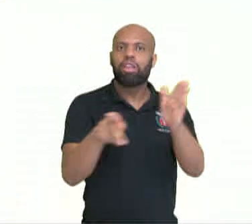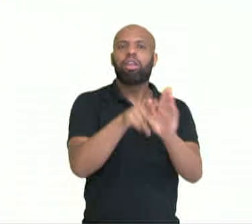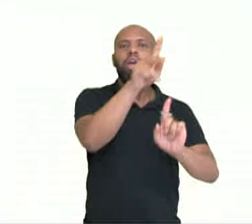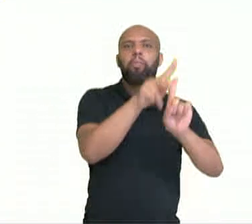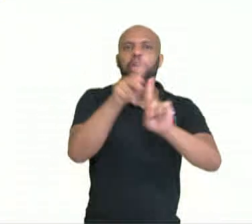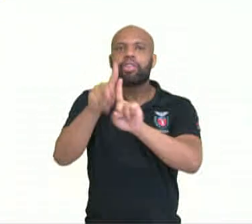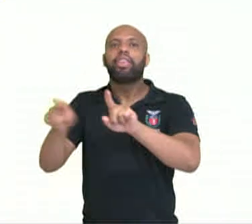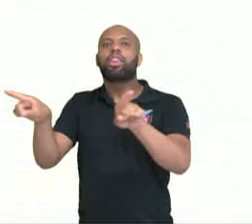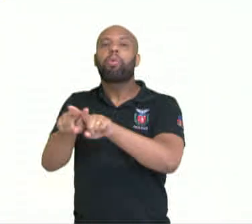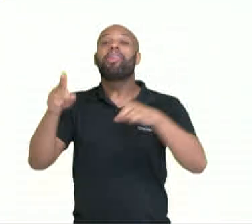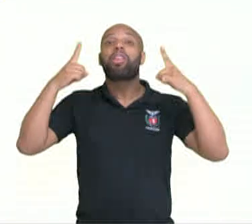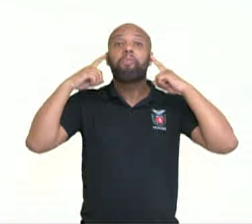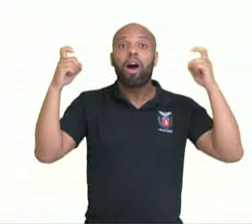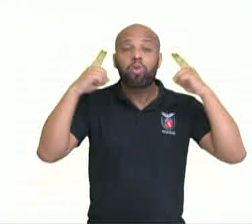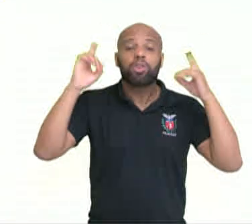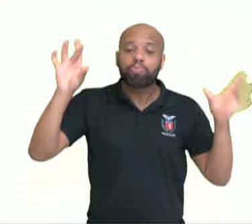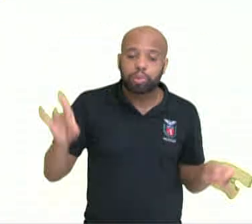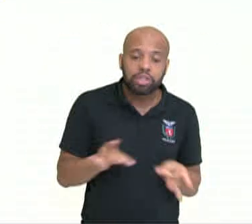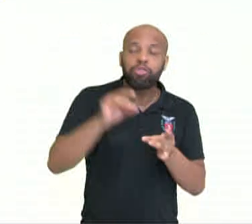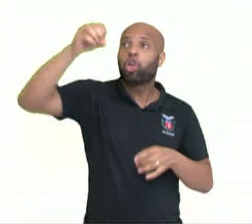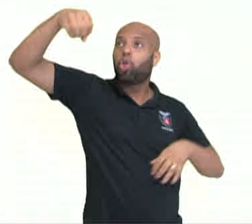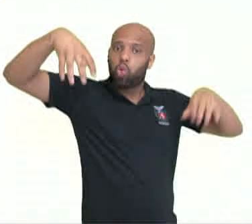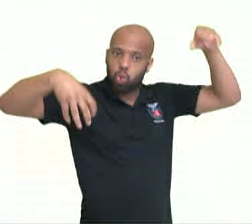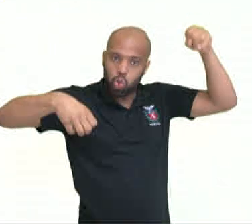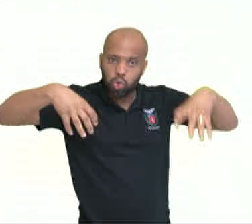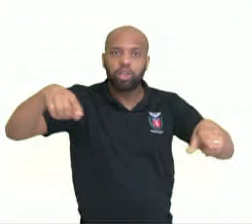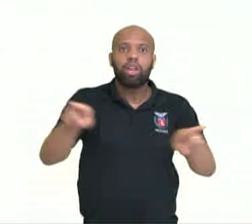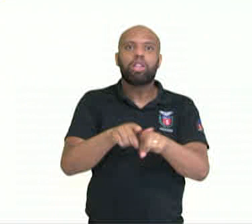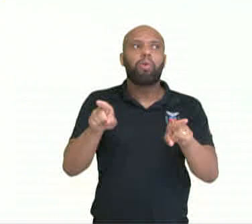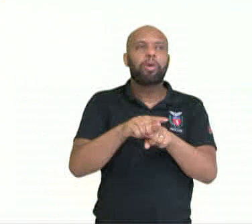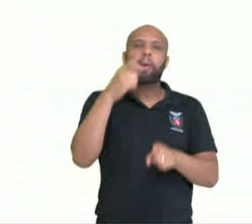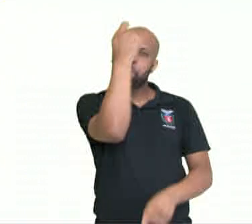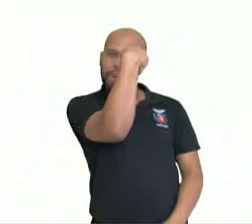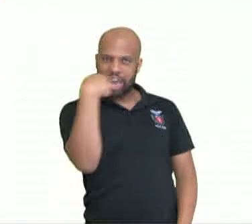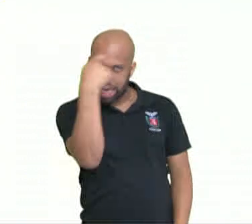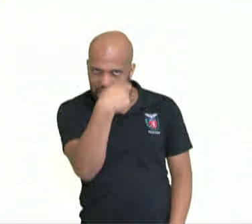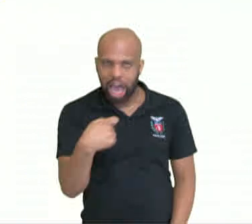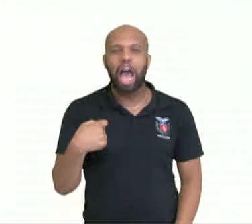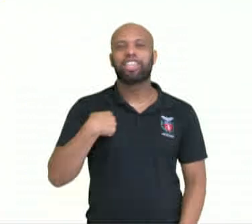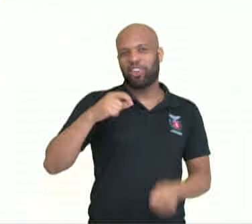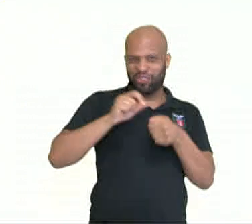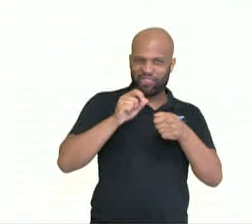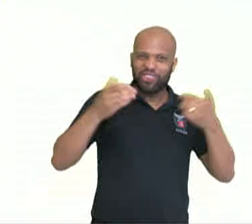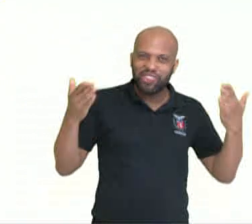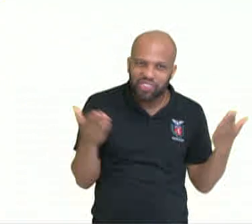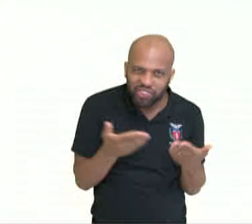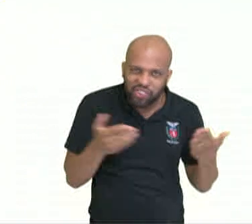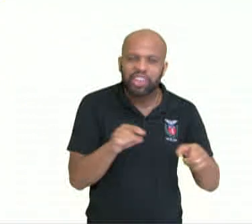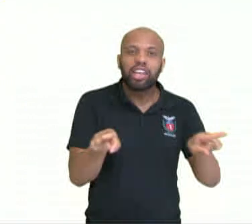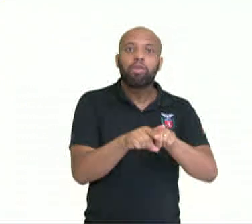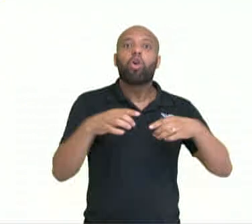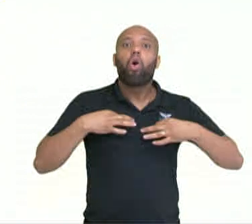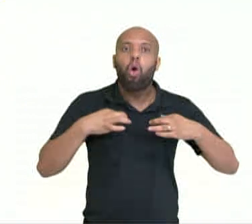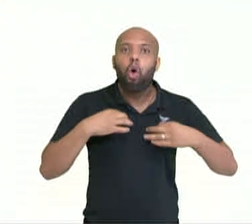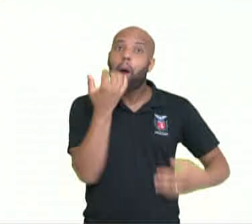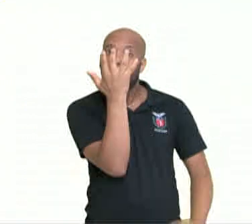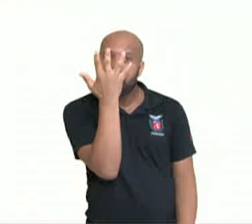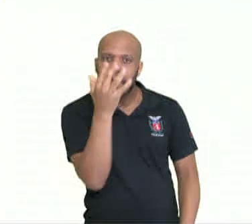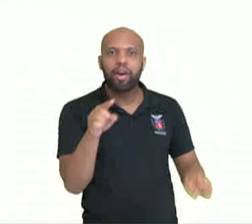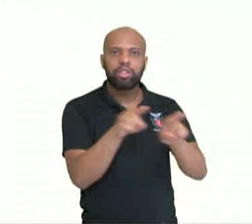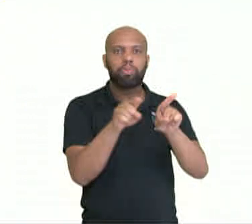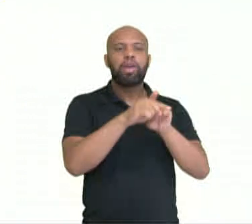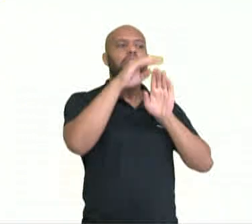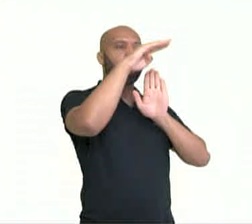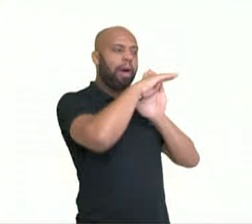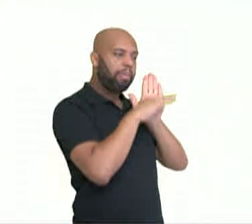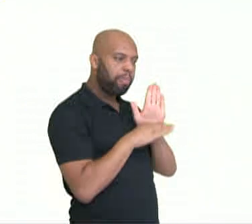a sonoplastia, iluminação, maquiagem que eu fiz hoje, né? Figurino, adereços, máscaras e roteiro,